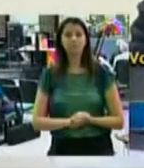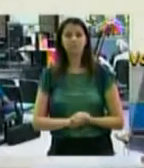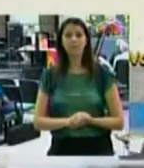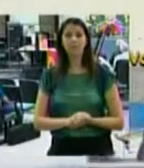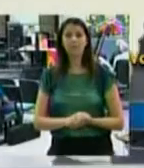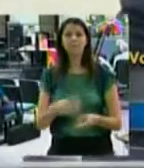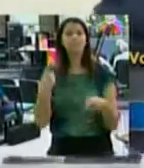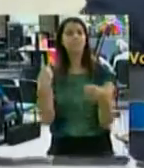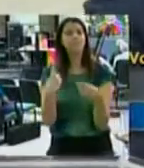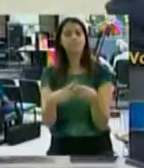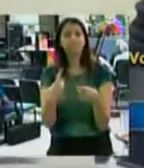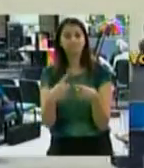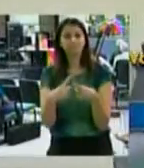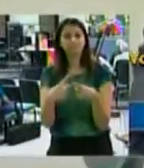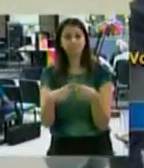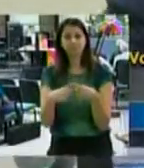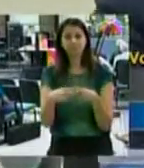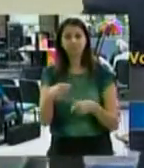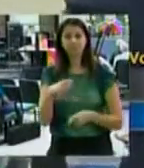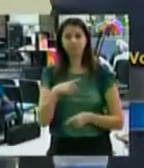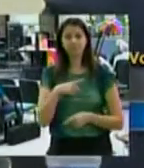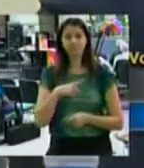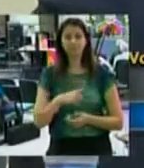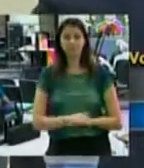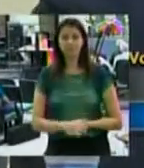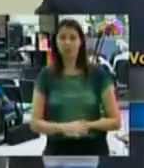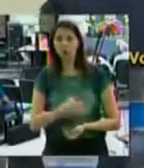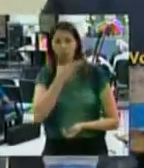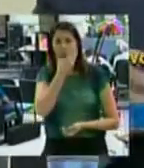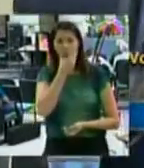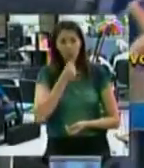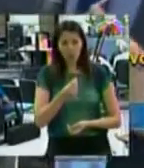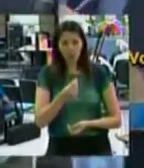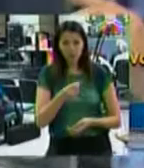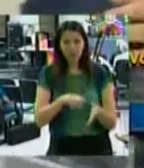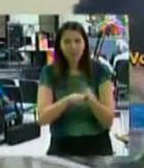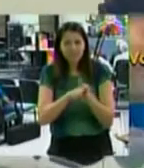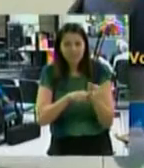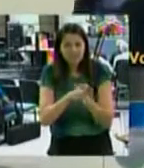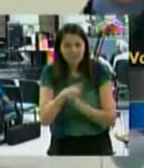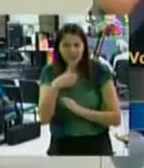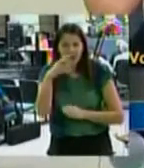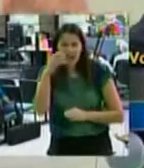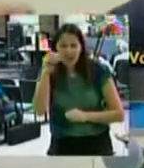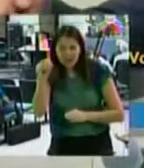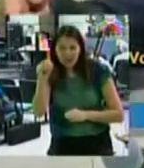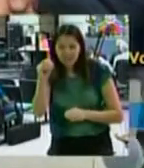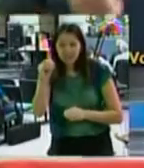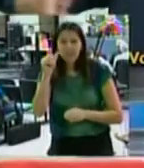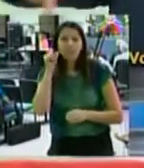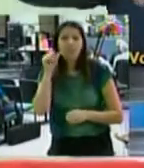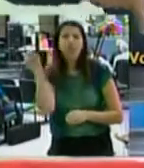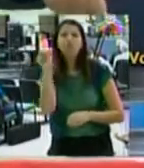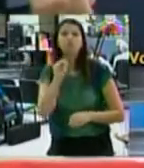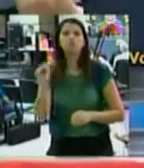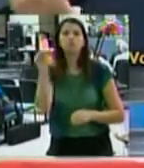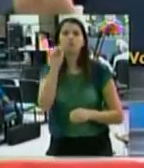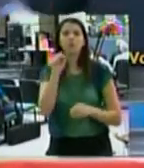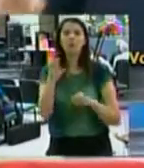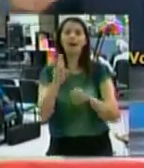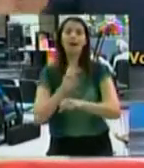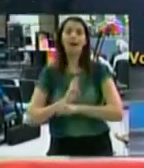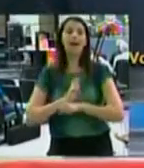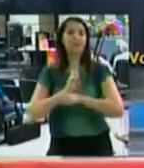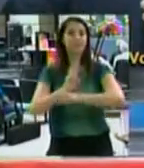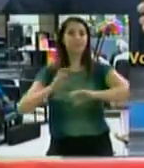Segundo Agostinho de Hipona, teólogo do século IV, as 10 virgens representam a totalidade